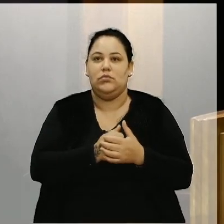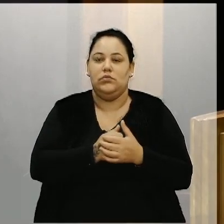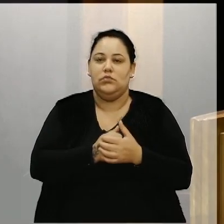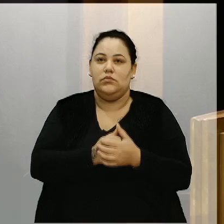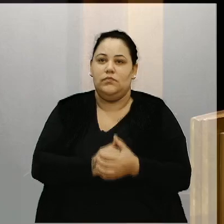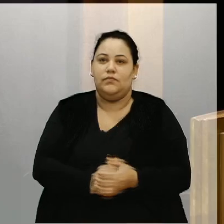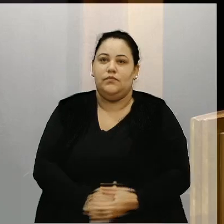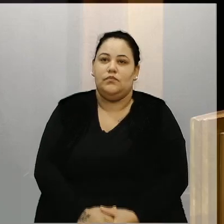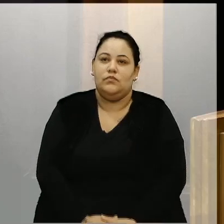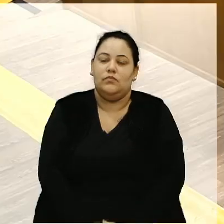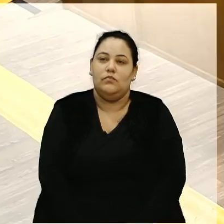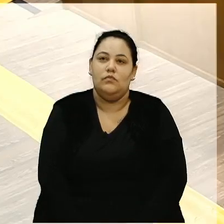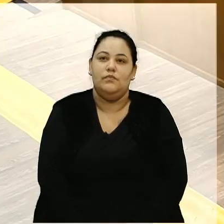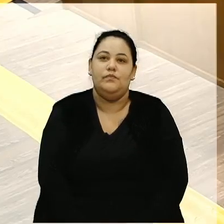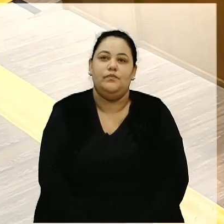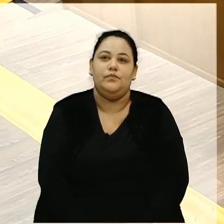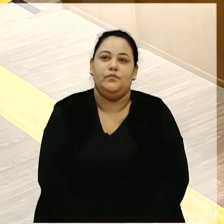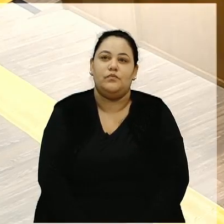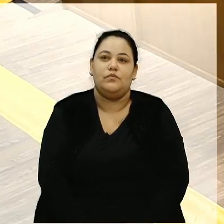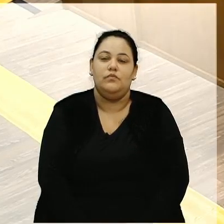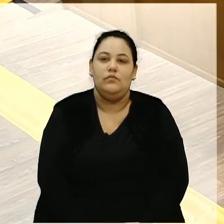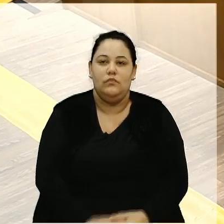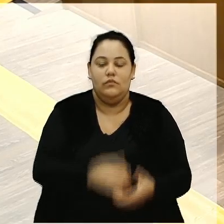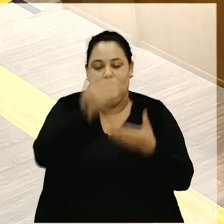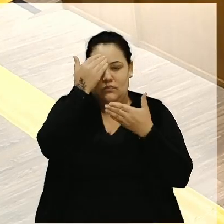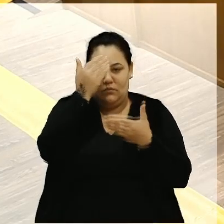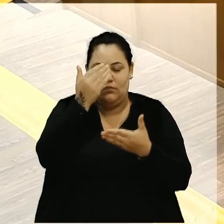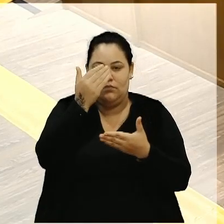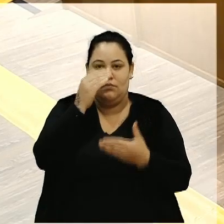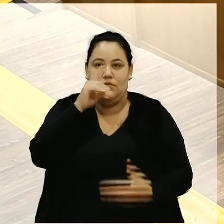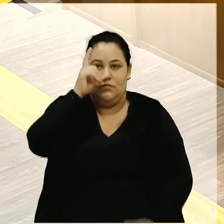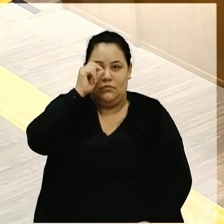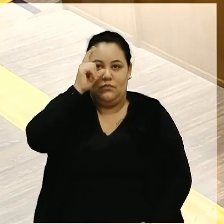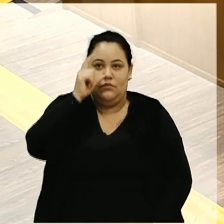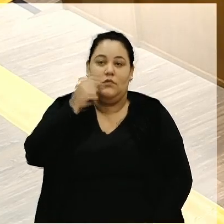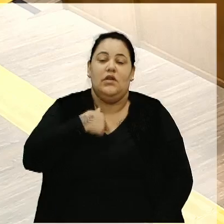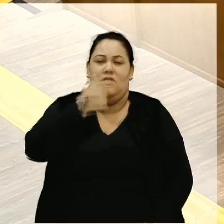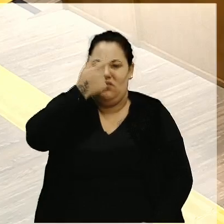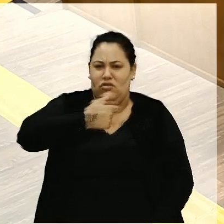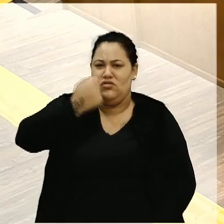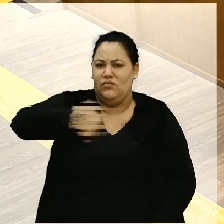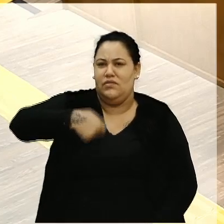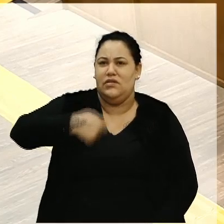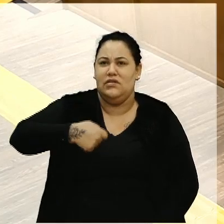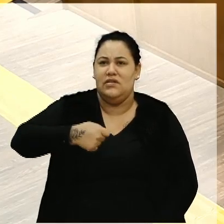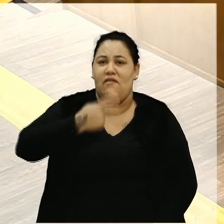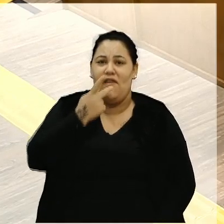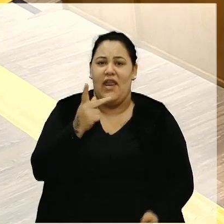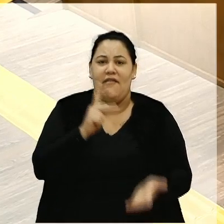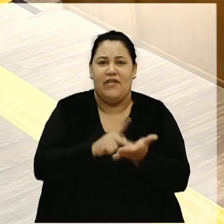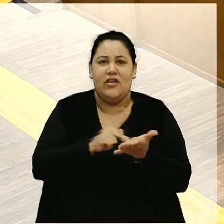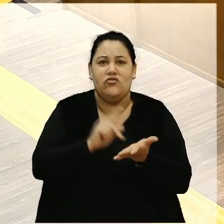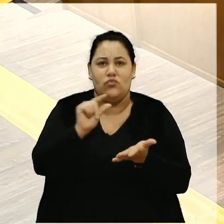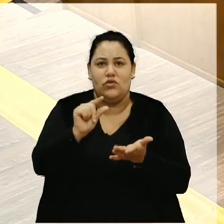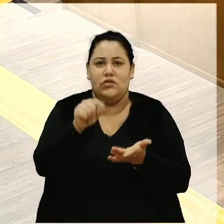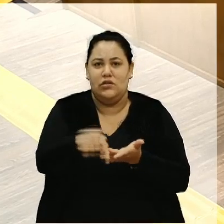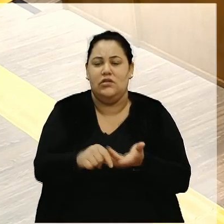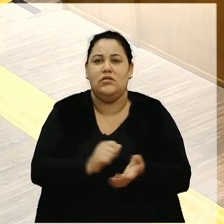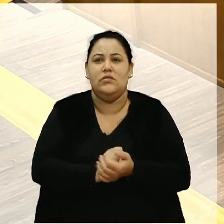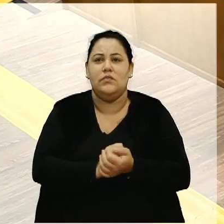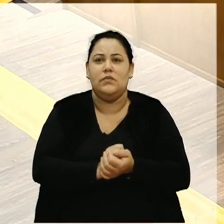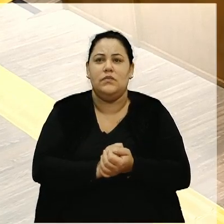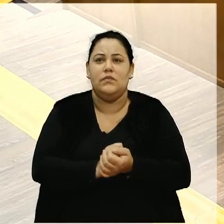Sua parte, vereador Bressan. Obrigado, vereador Schalck. Acho que tem que restabelecer um pouquinho da verdade aqui.